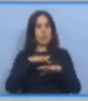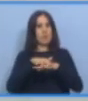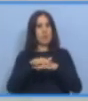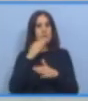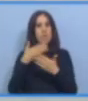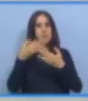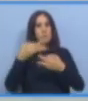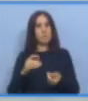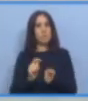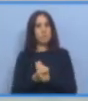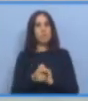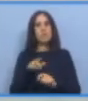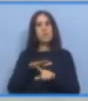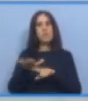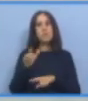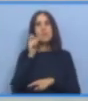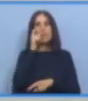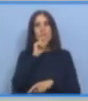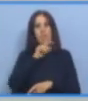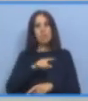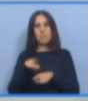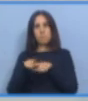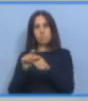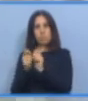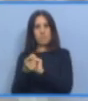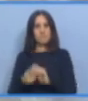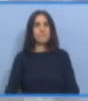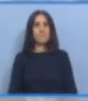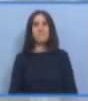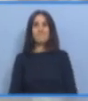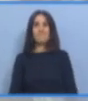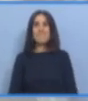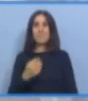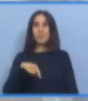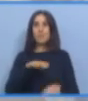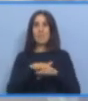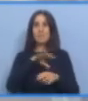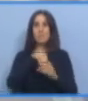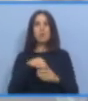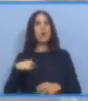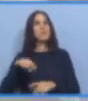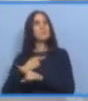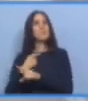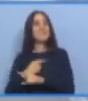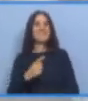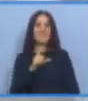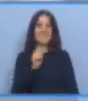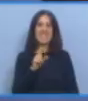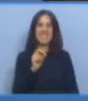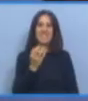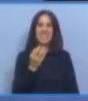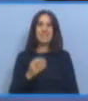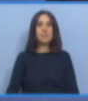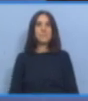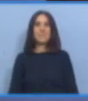de comportamentos e para a influência em quem pode mudar as políticas. Sim, nós fazemos parte da rede também, Bem, nós também. E a GER também, é verdade? Tem